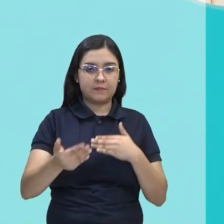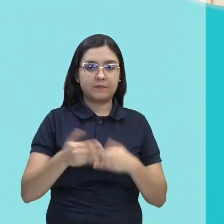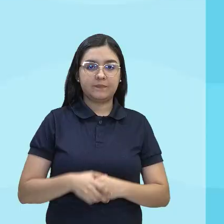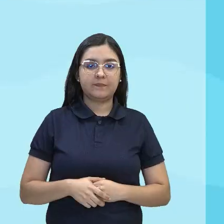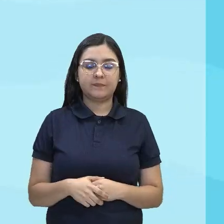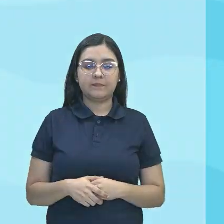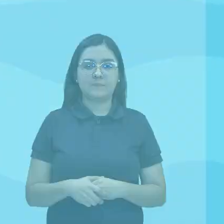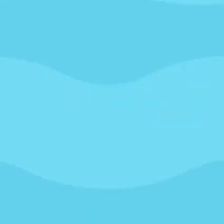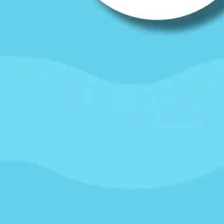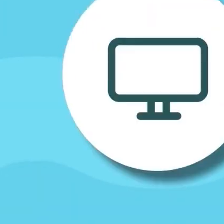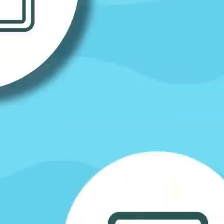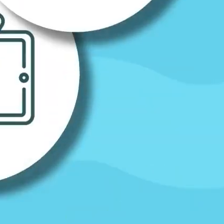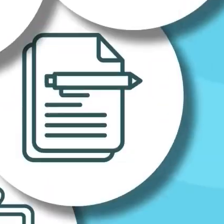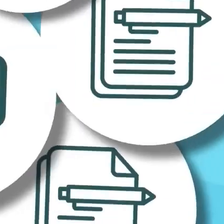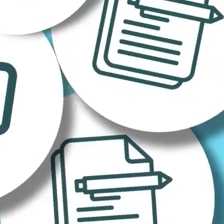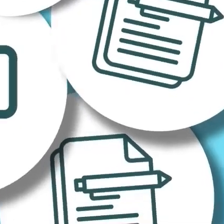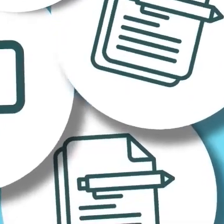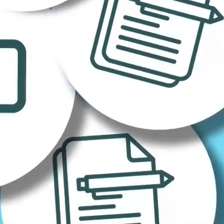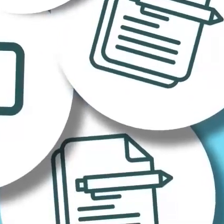revisão?